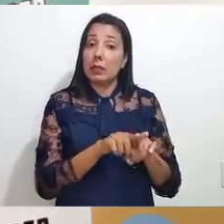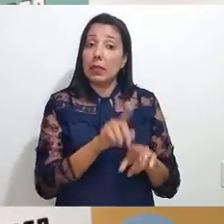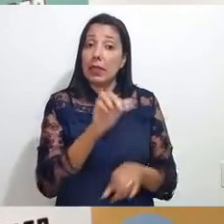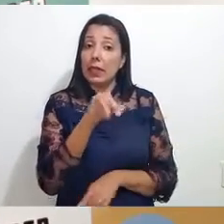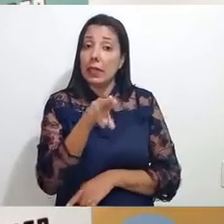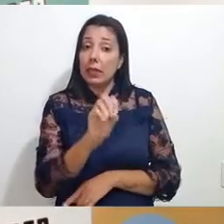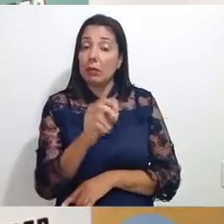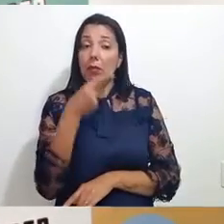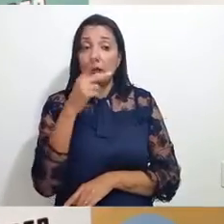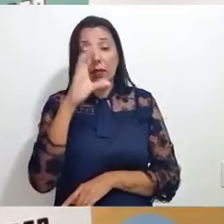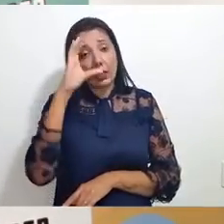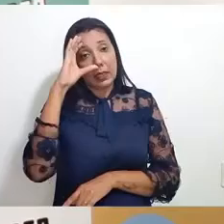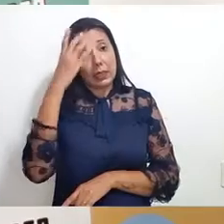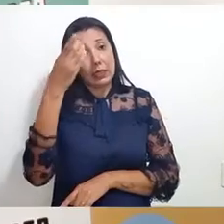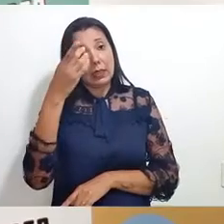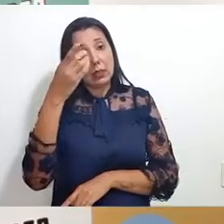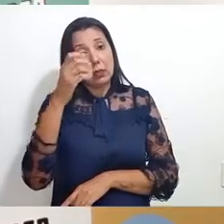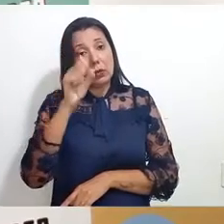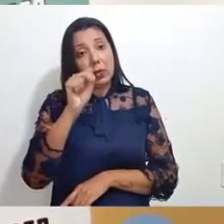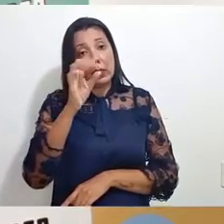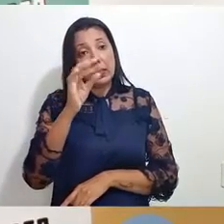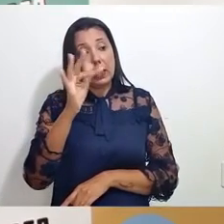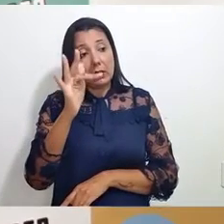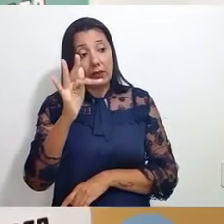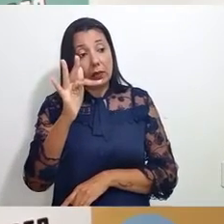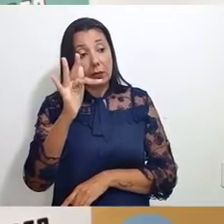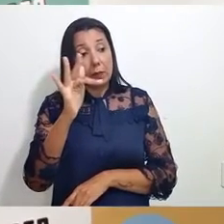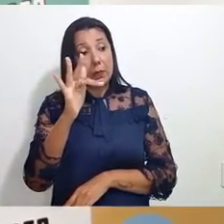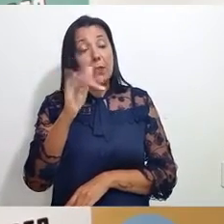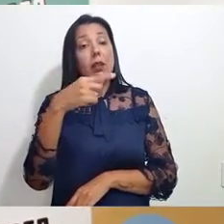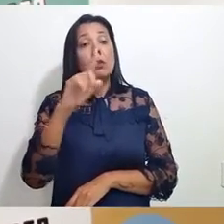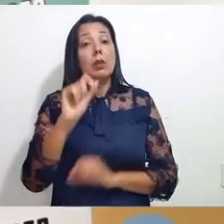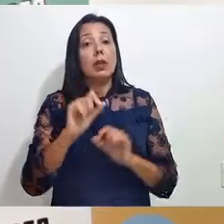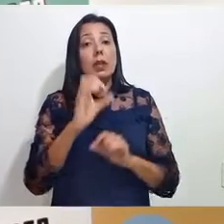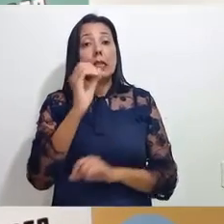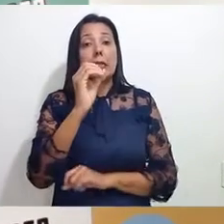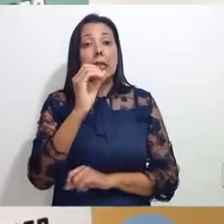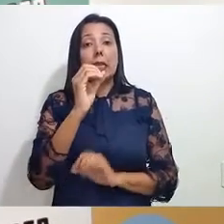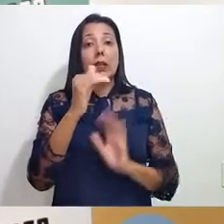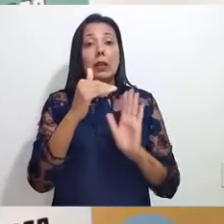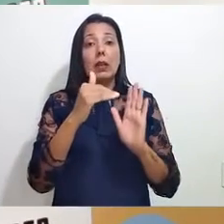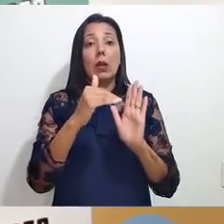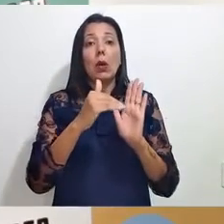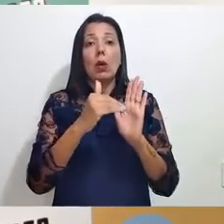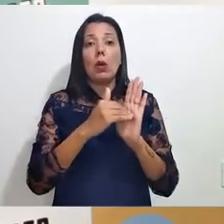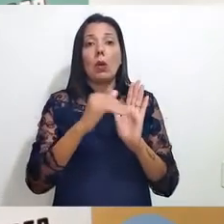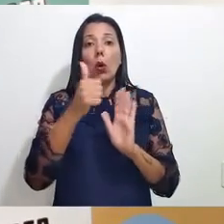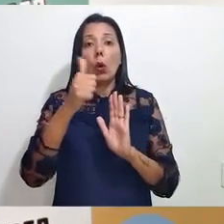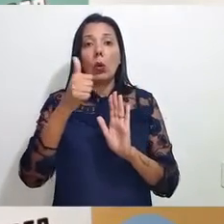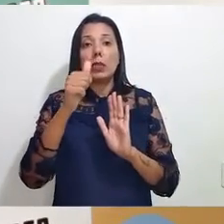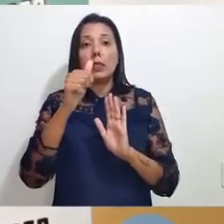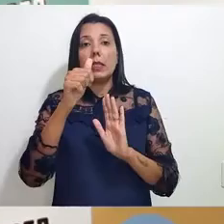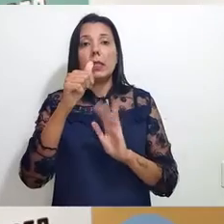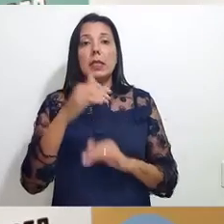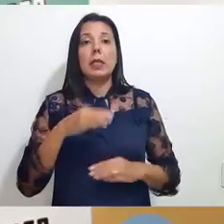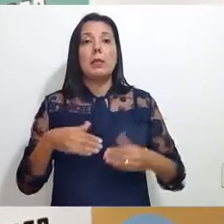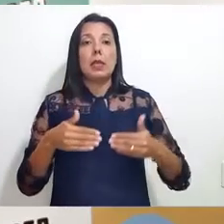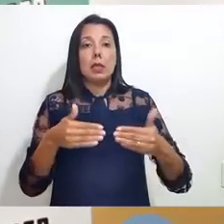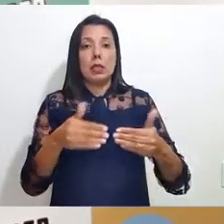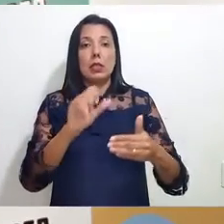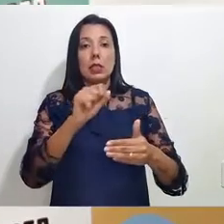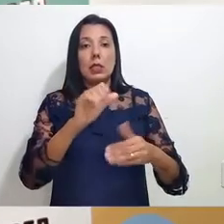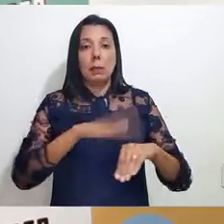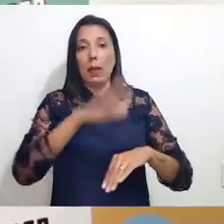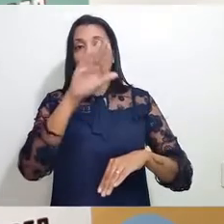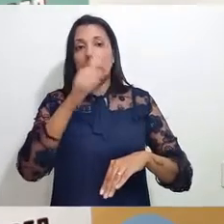11 a 0. Então, isso aí, parabéns, professores, para quem lutou contra essa ideologia de gênero. E o Simpro teve na linha